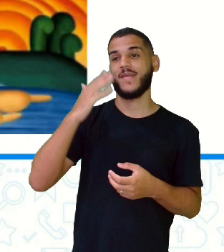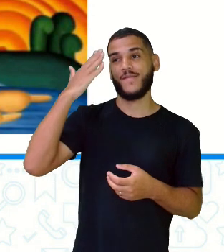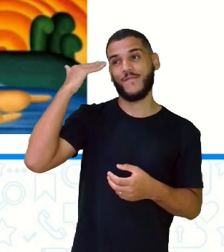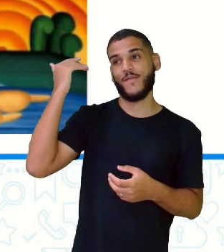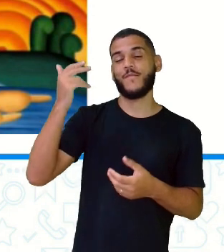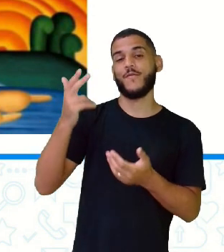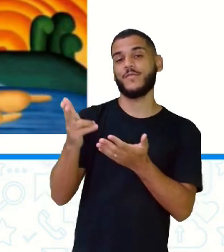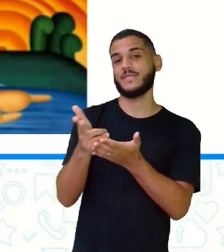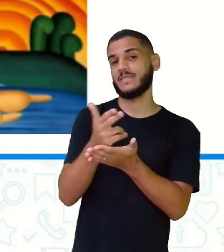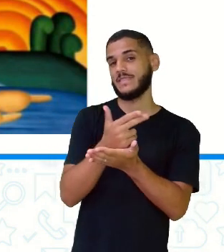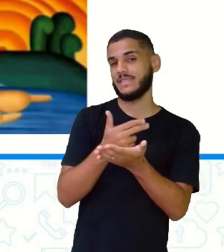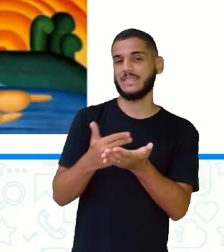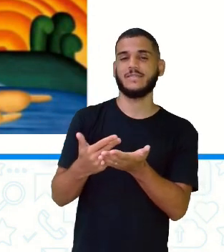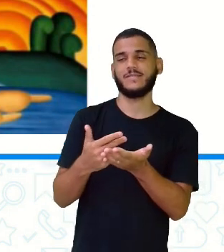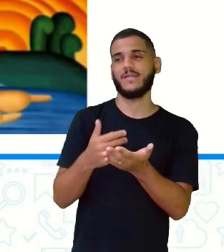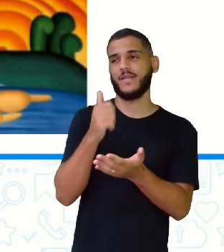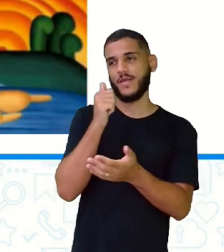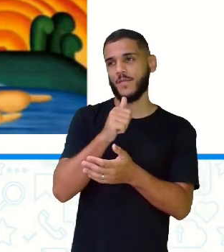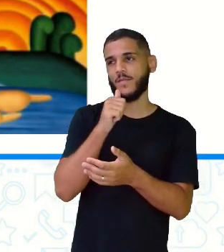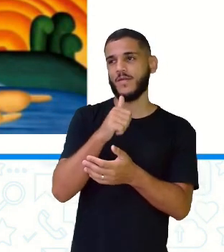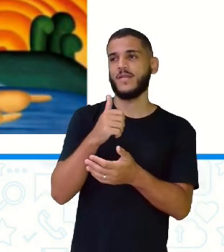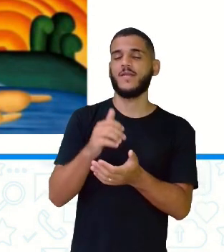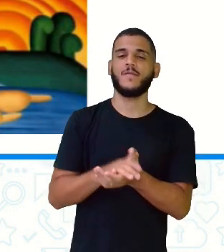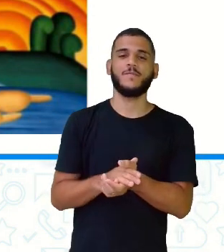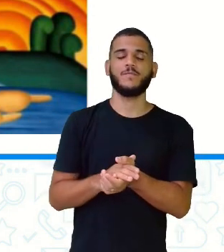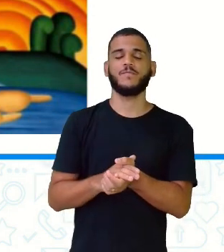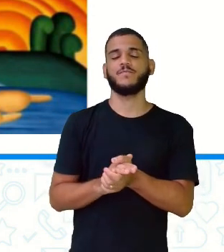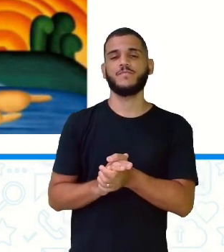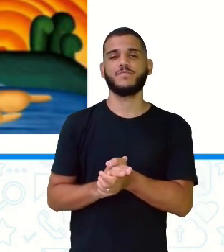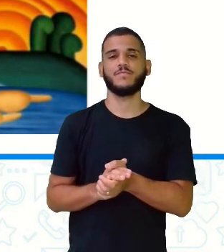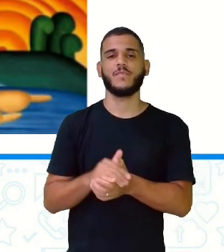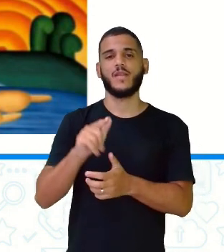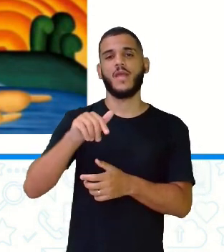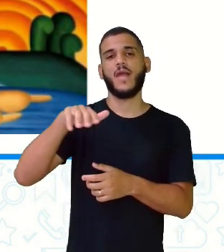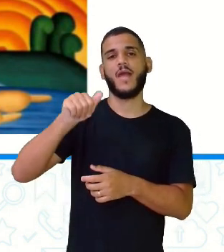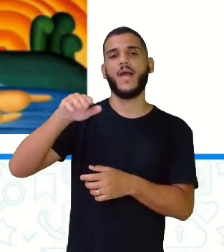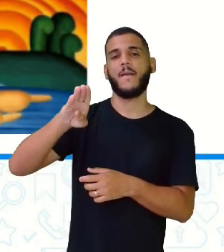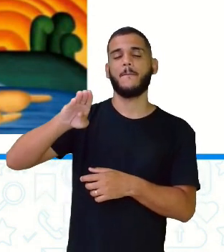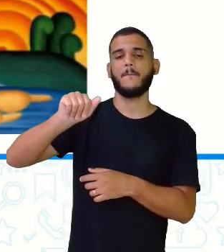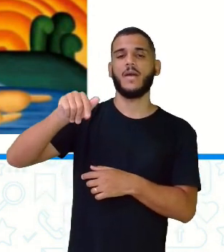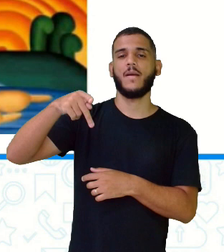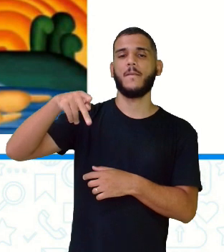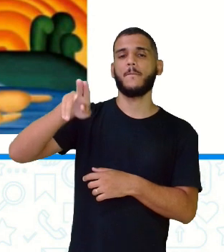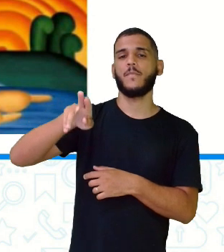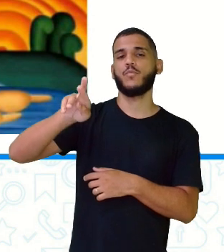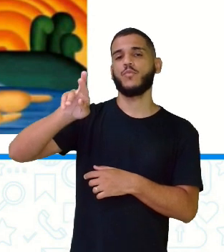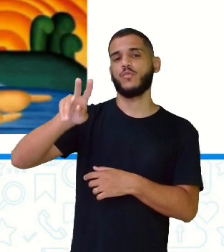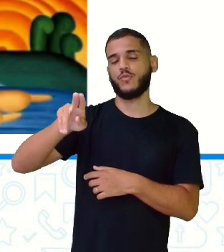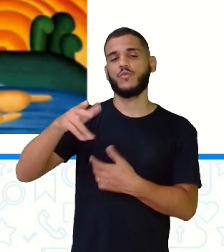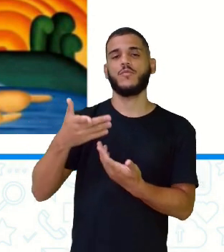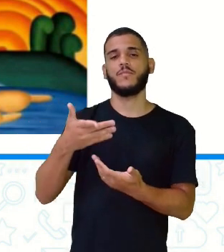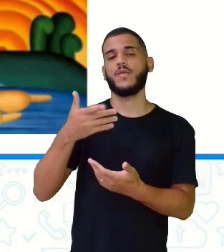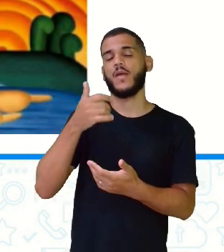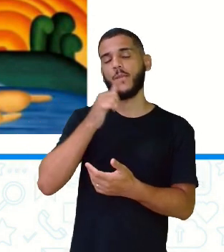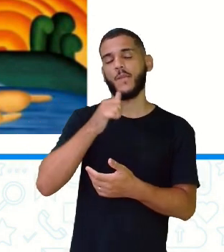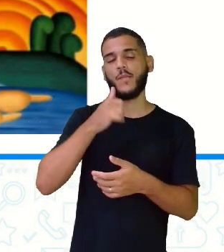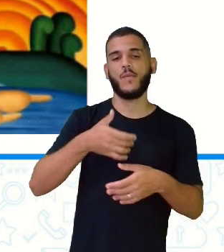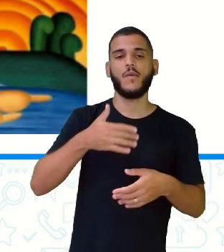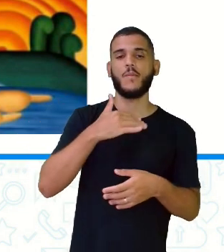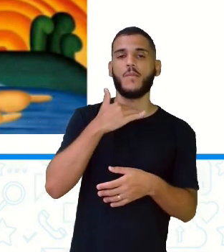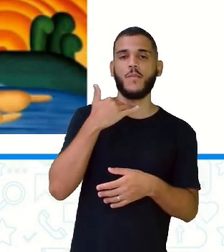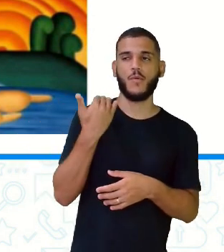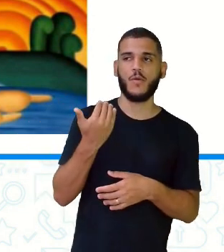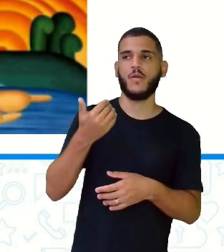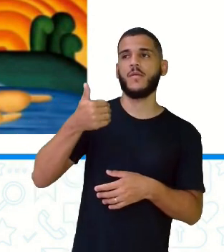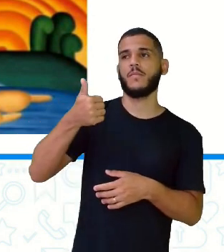um pedacinho dela, tem ali, tá faltando a cabeça do Abapuru. Tarsila faleceu em 1973,